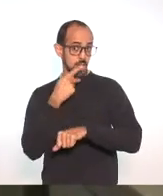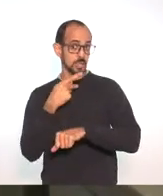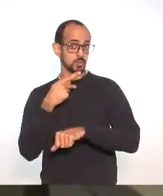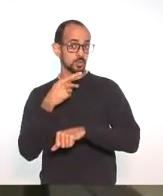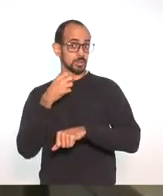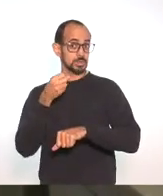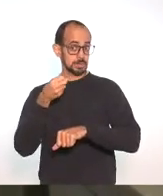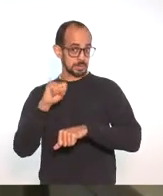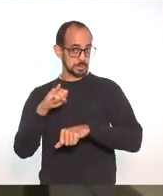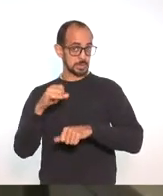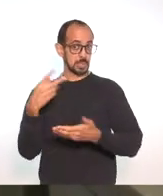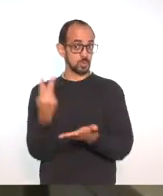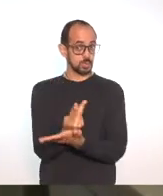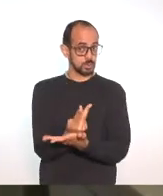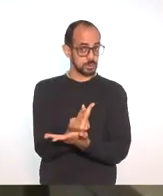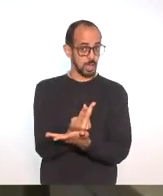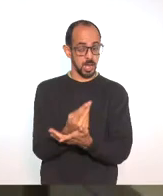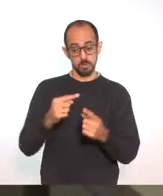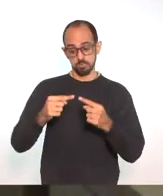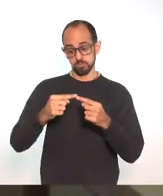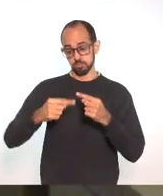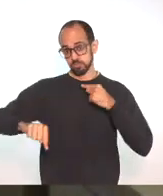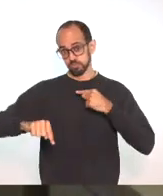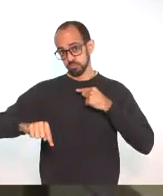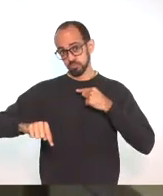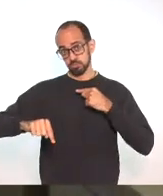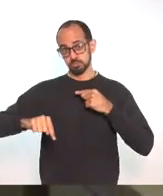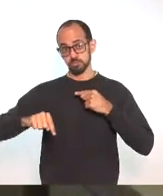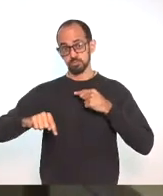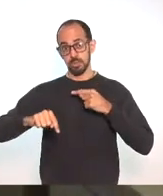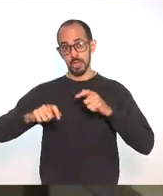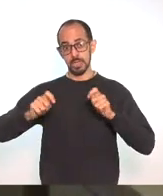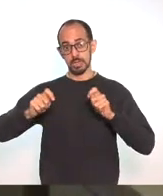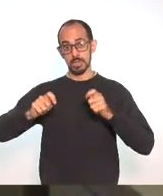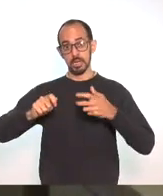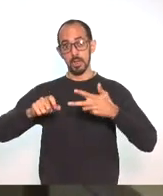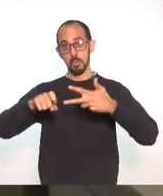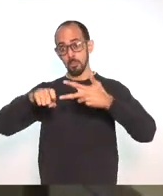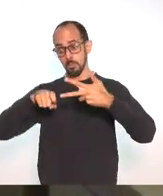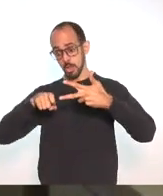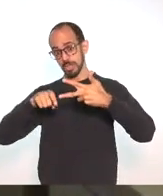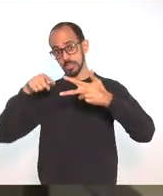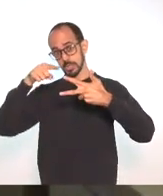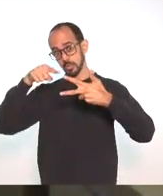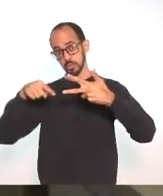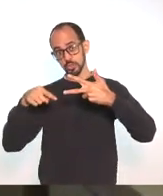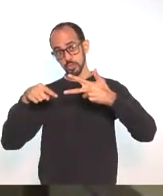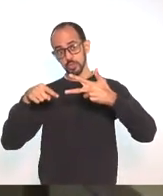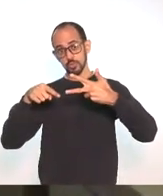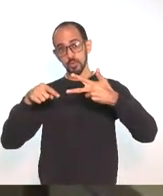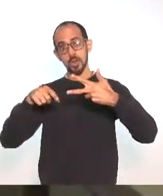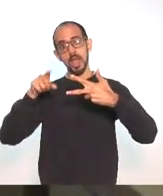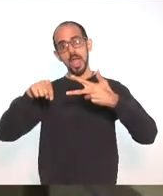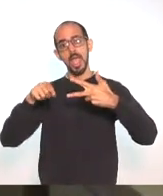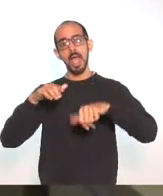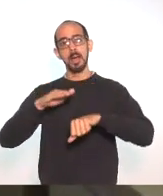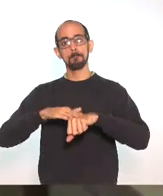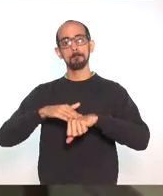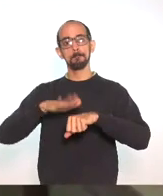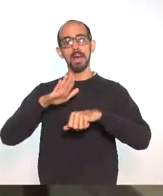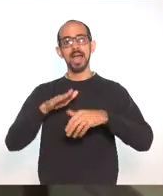contraditório entre os poderes vale decisão mais restritiva